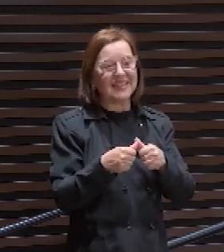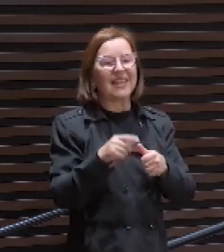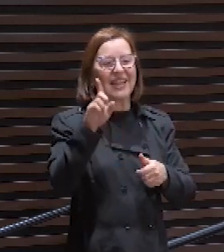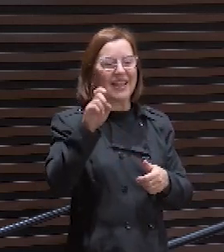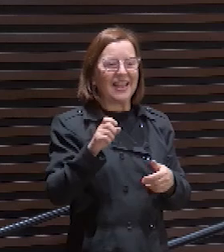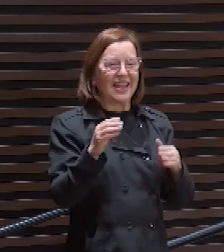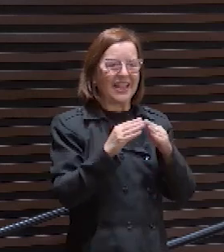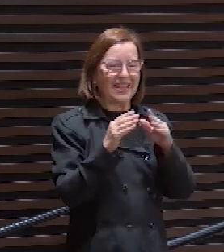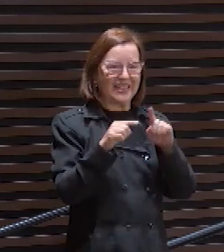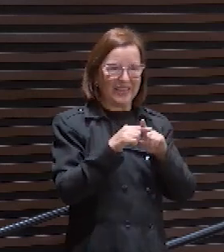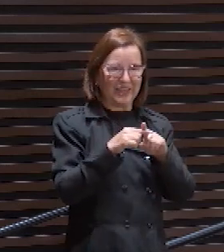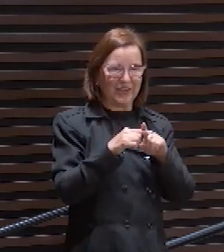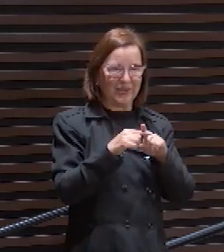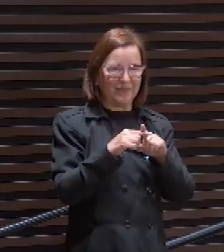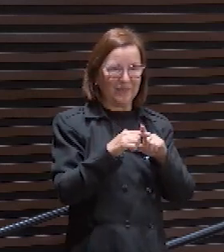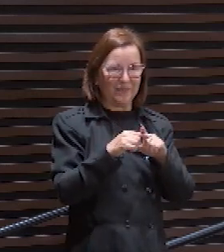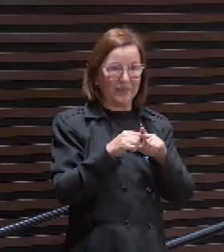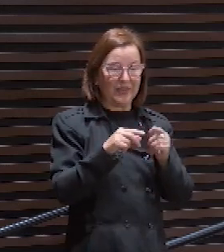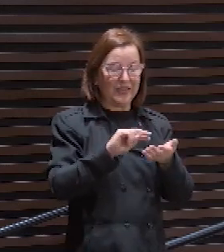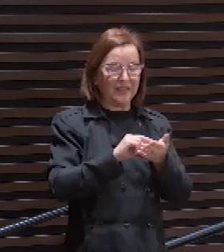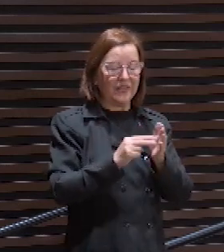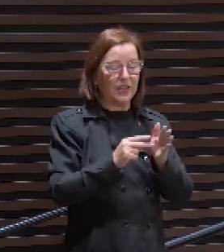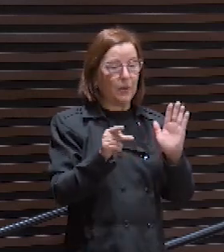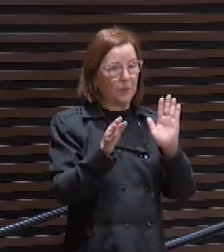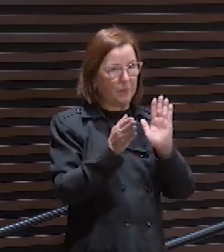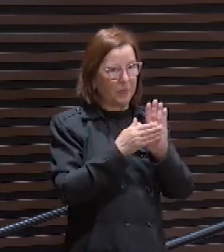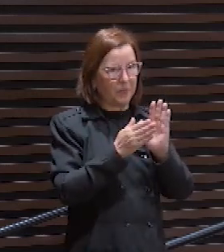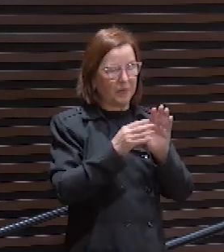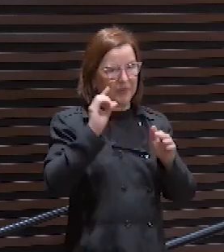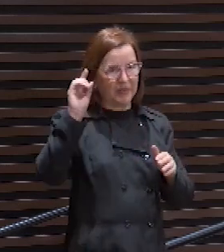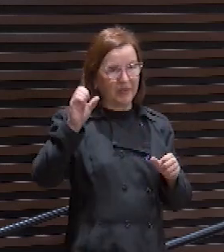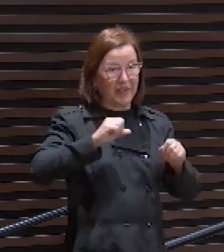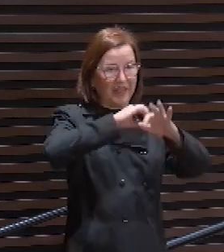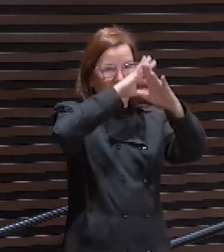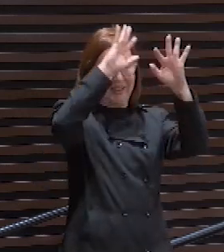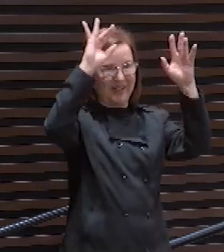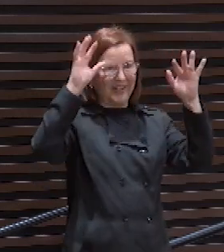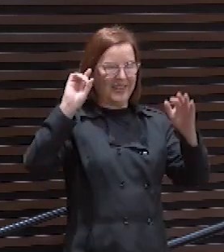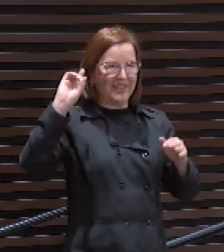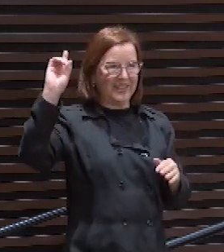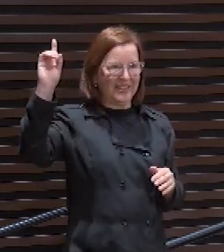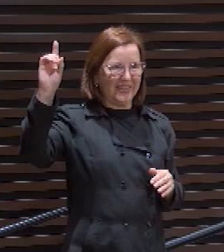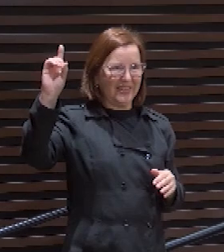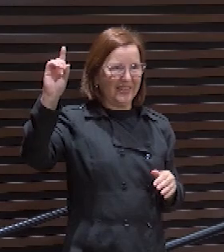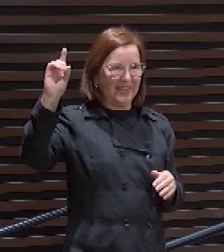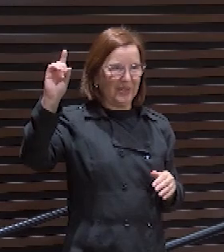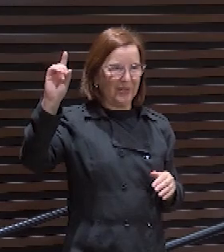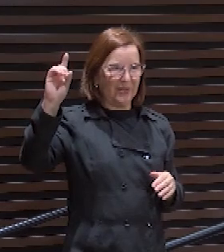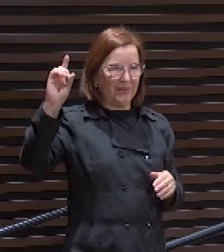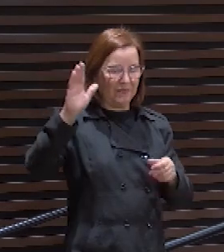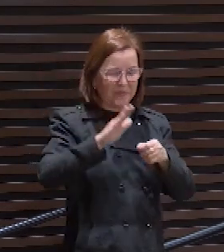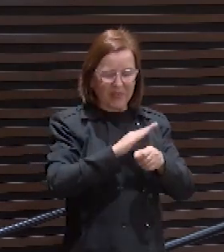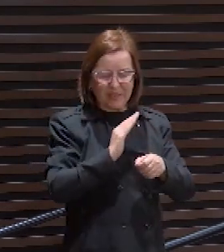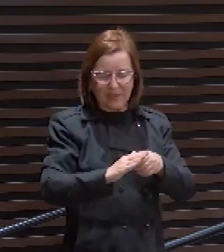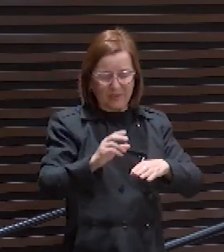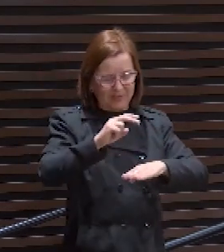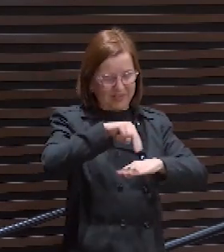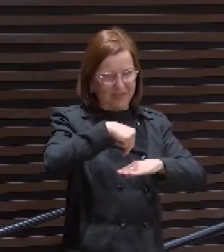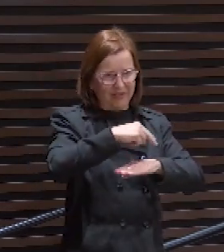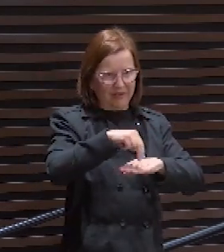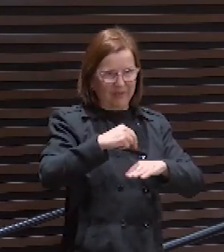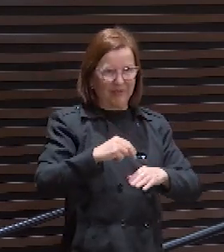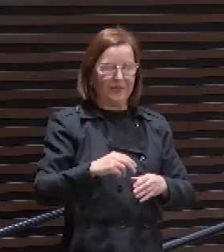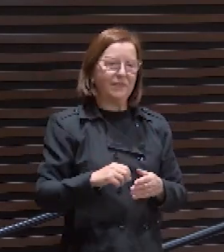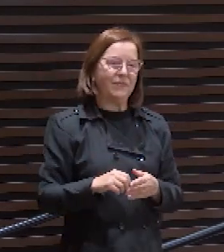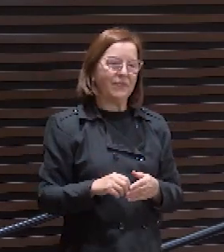irmãos, o propósito de Deus, de que a glória de Deus, ela inunda as nações. Quem